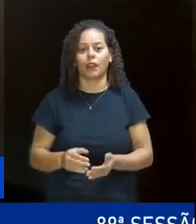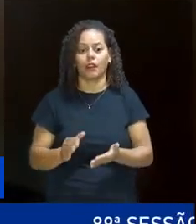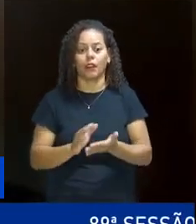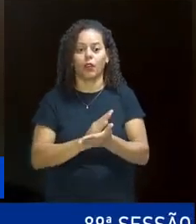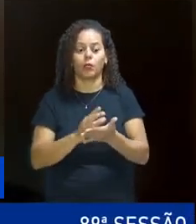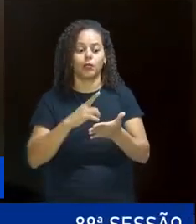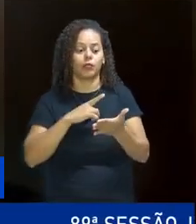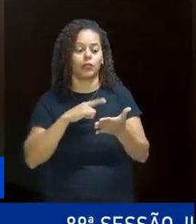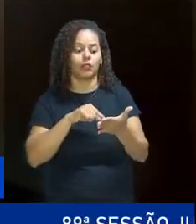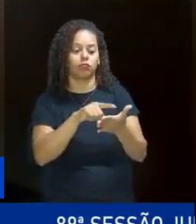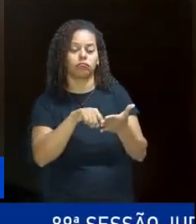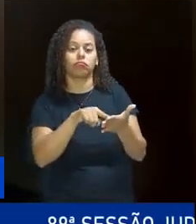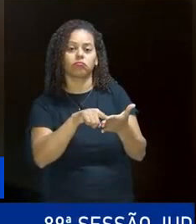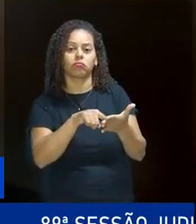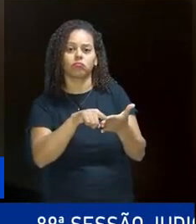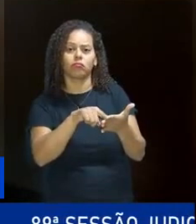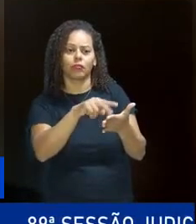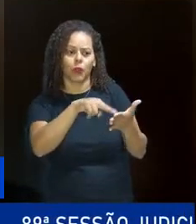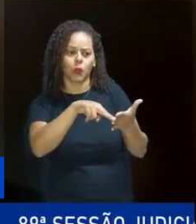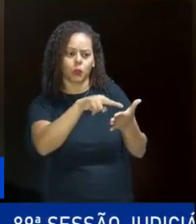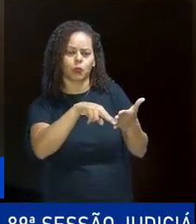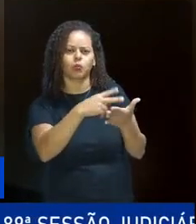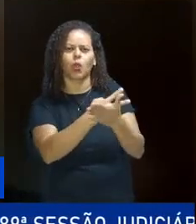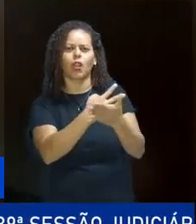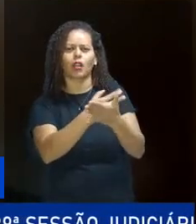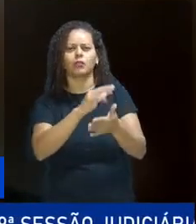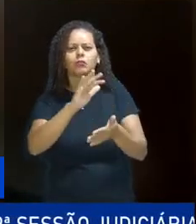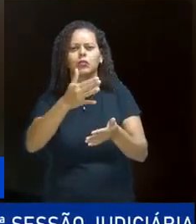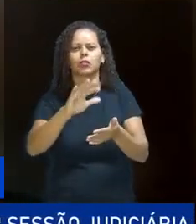a determinação de devolução de